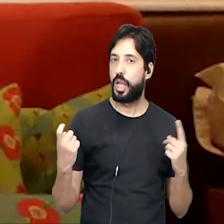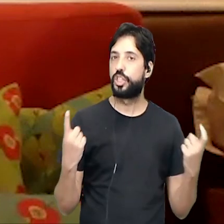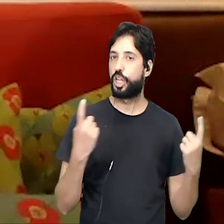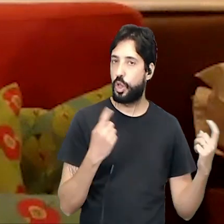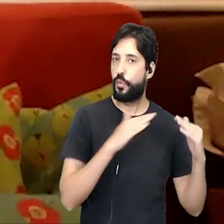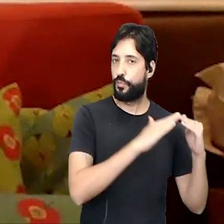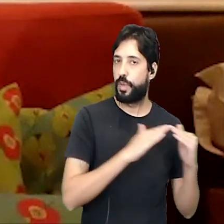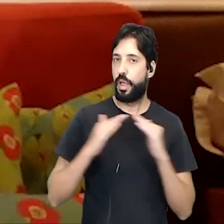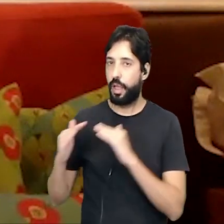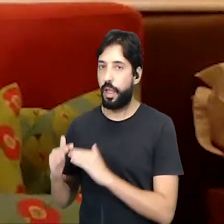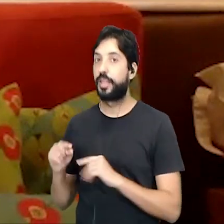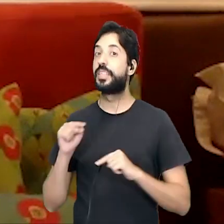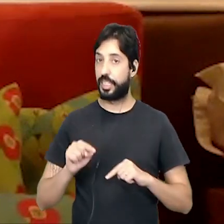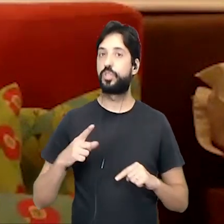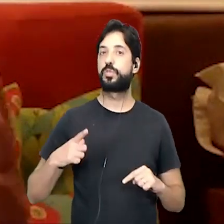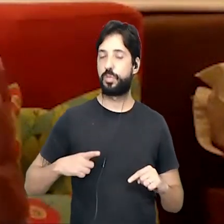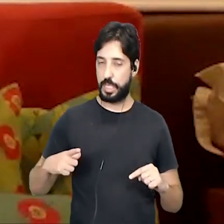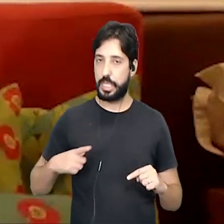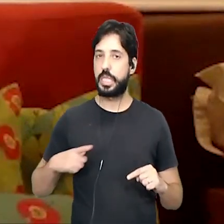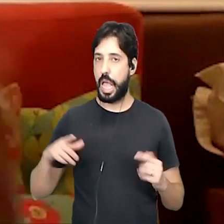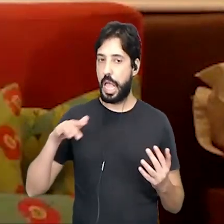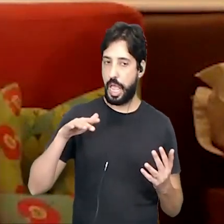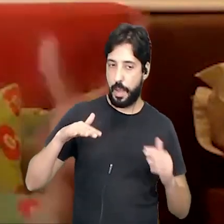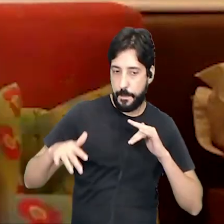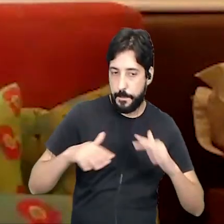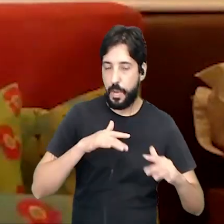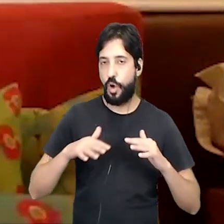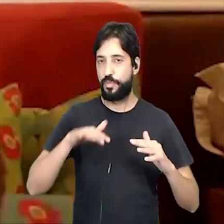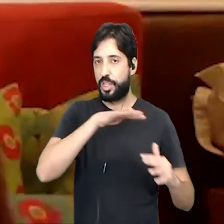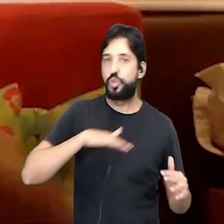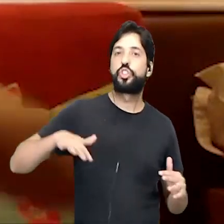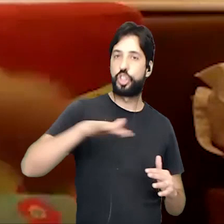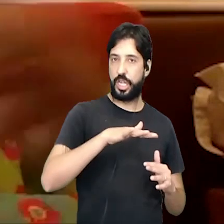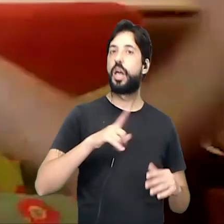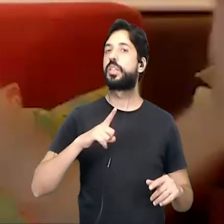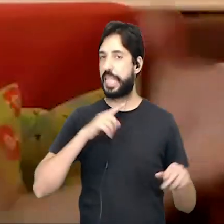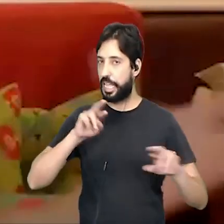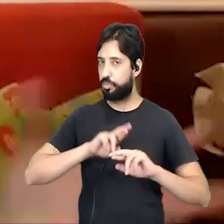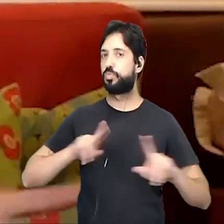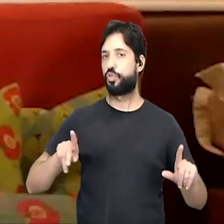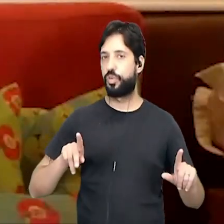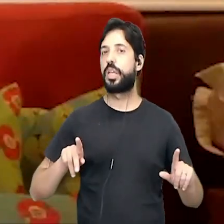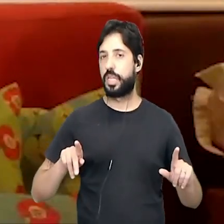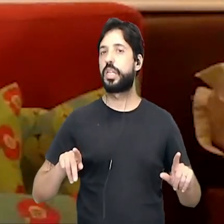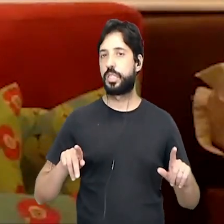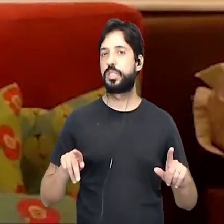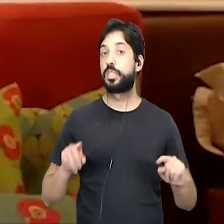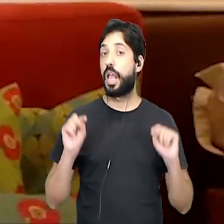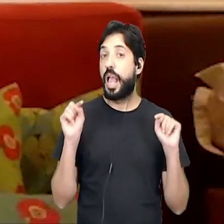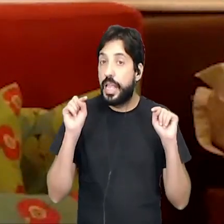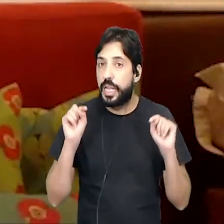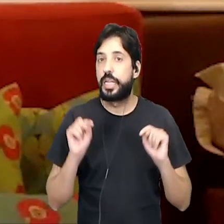importa, né? Isso tem uma repercussão no movimento geral,